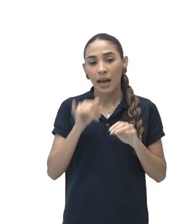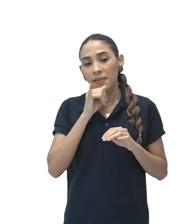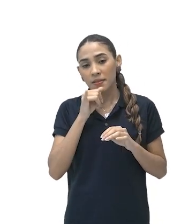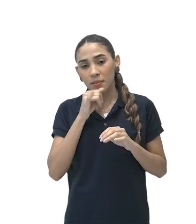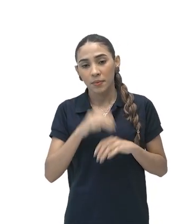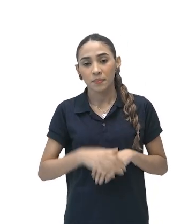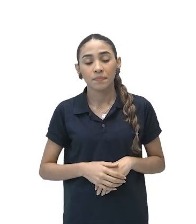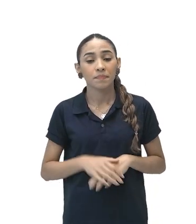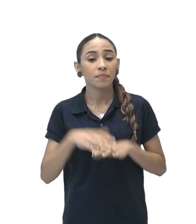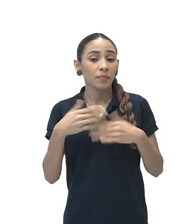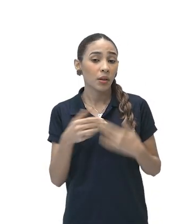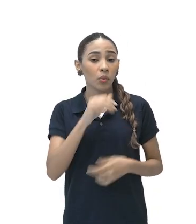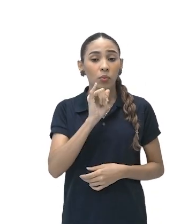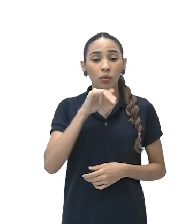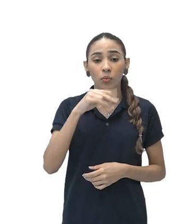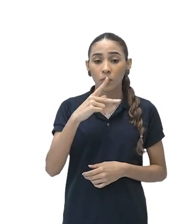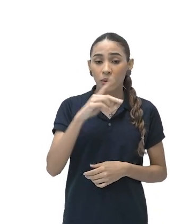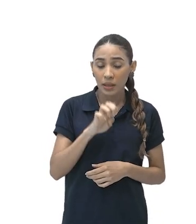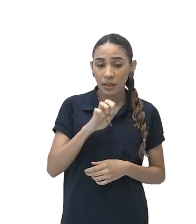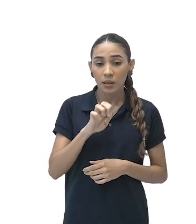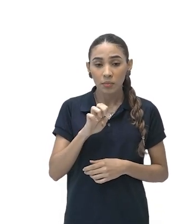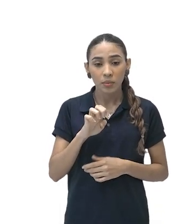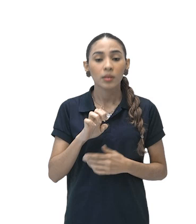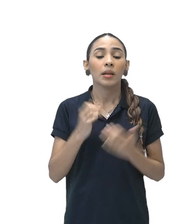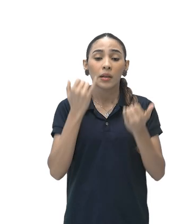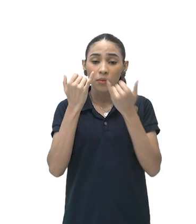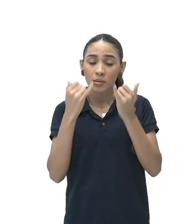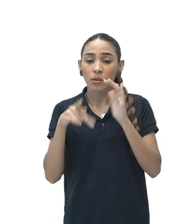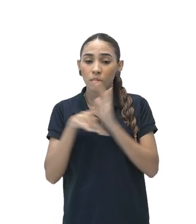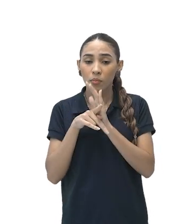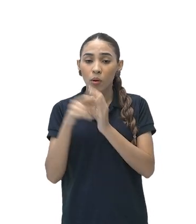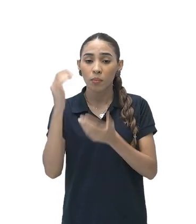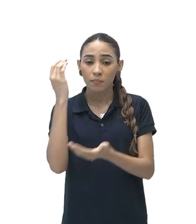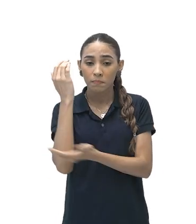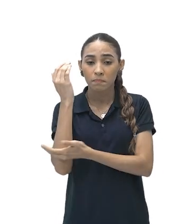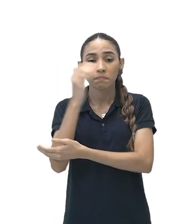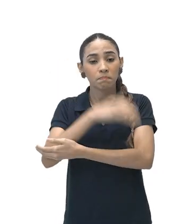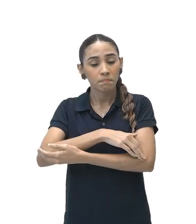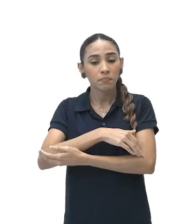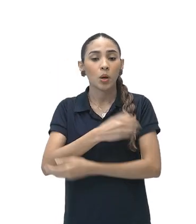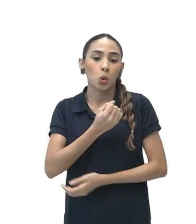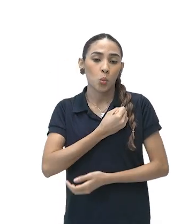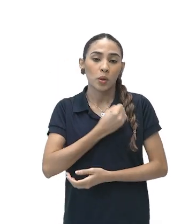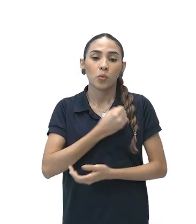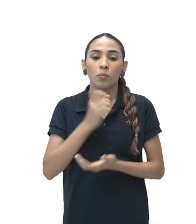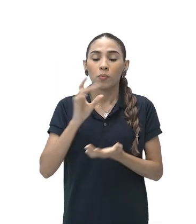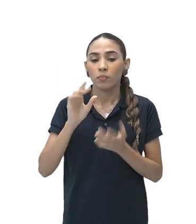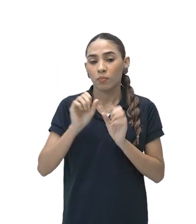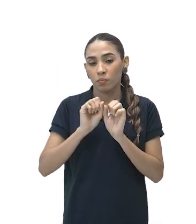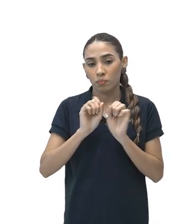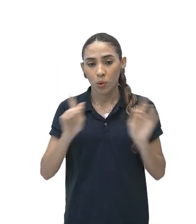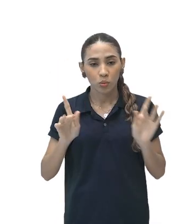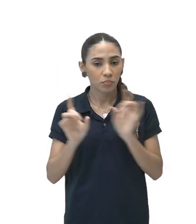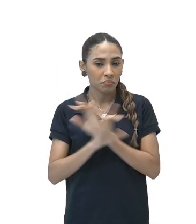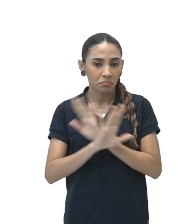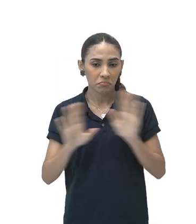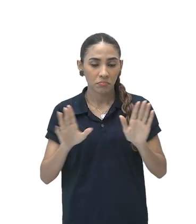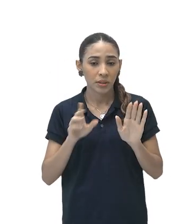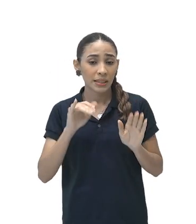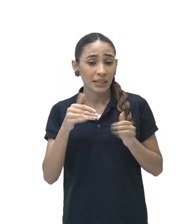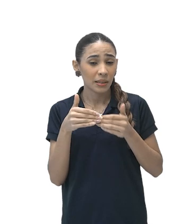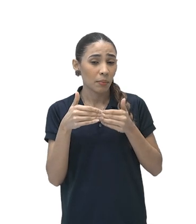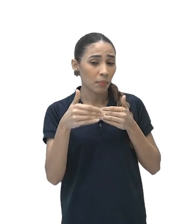olha, segundo o INPE, o dado de desmatamento é X. E acabou. Se ele vai